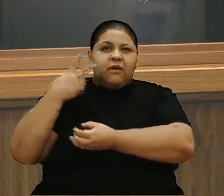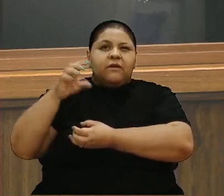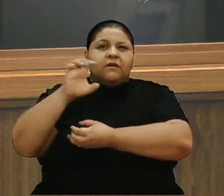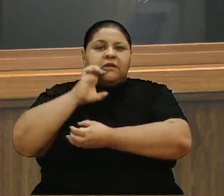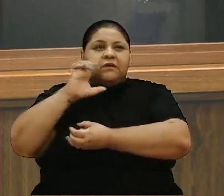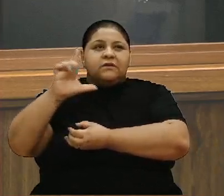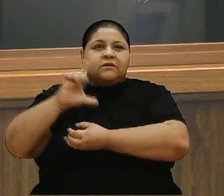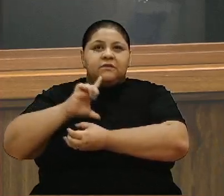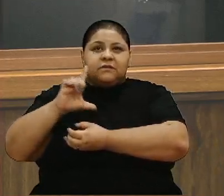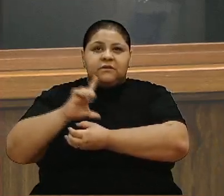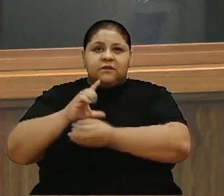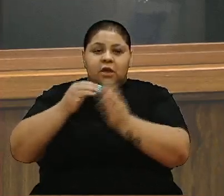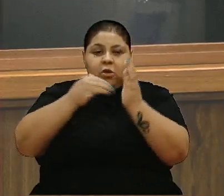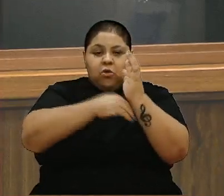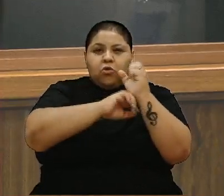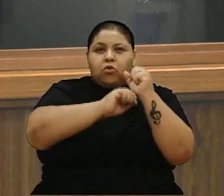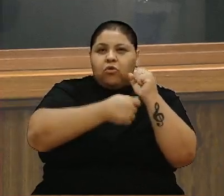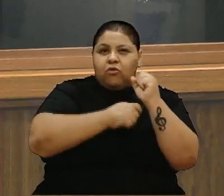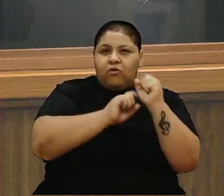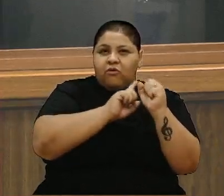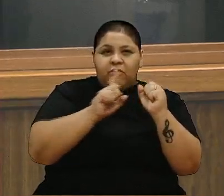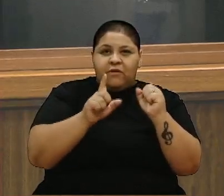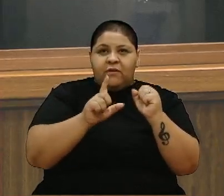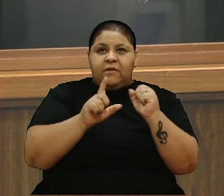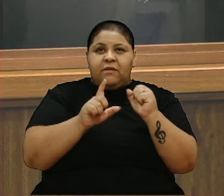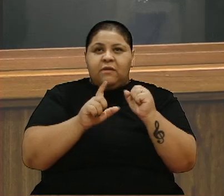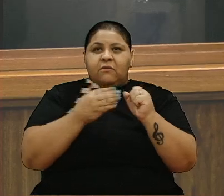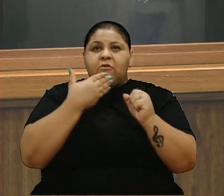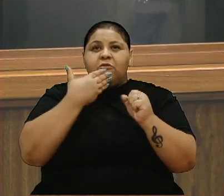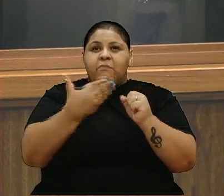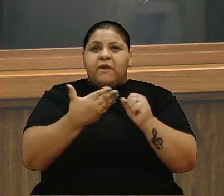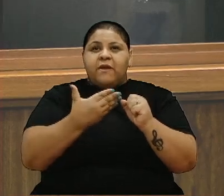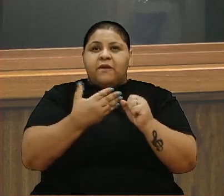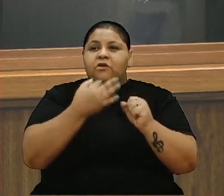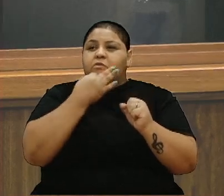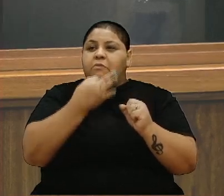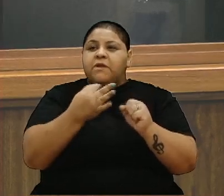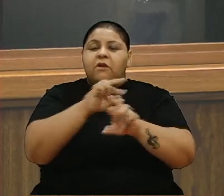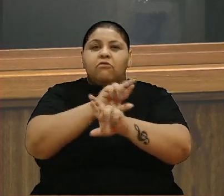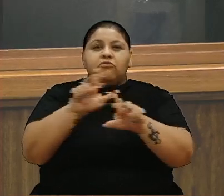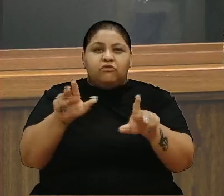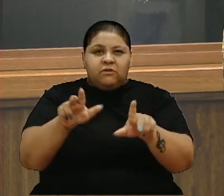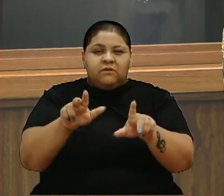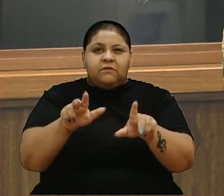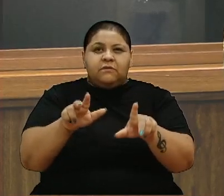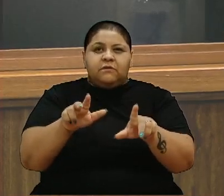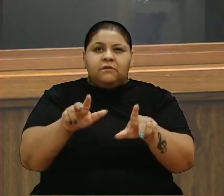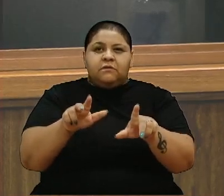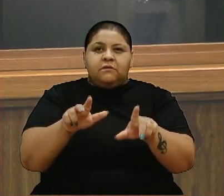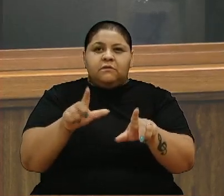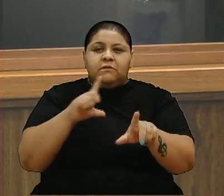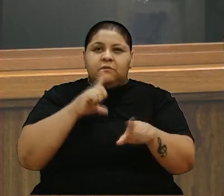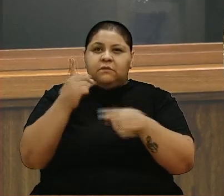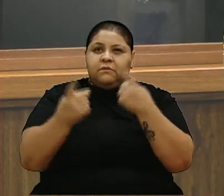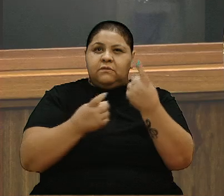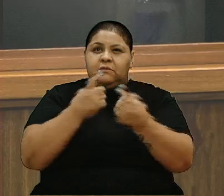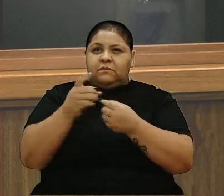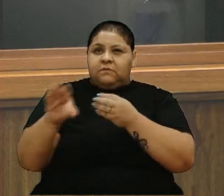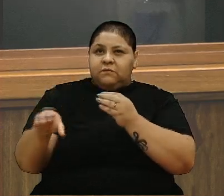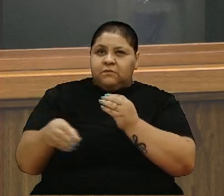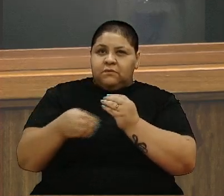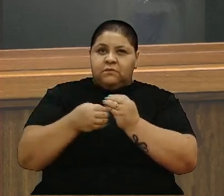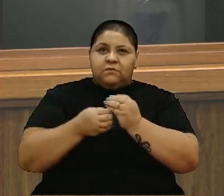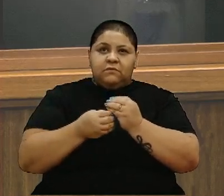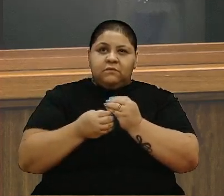tem os códigos ali e não exigem contrapartida. Tem algumas emendas que